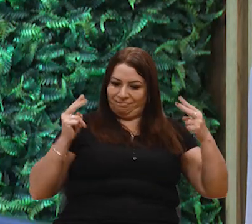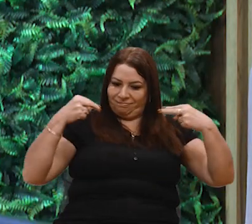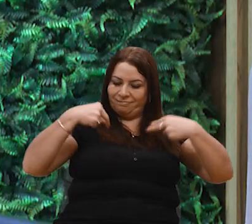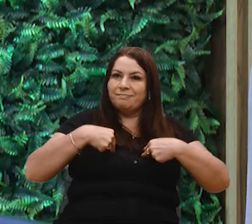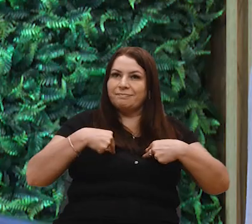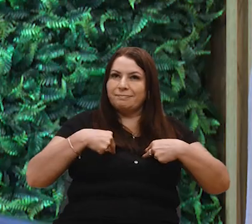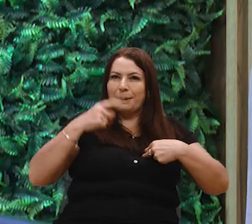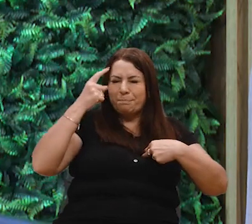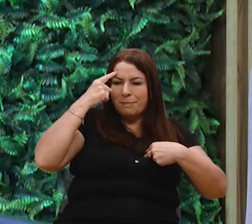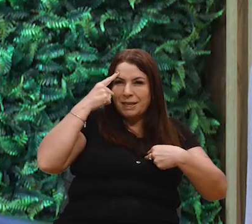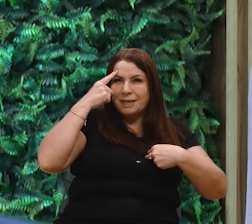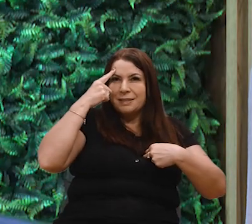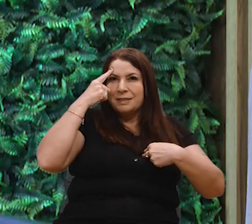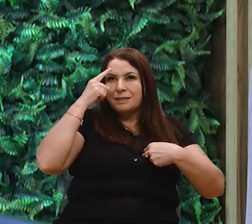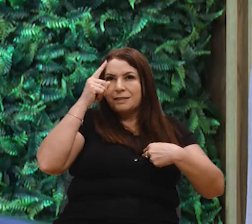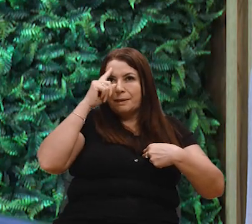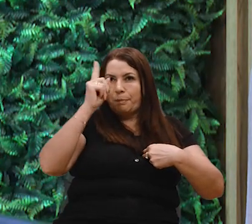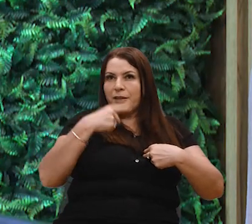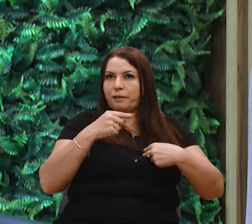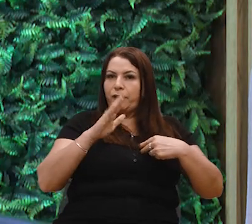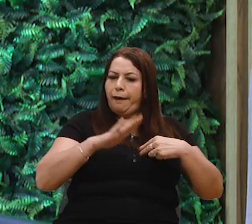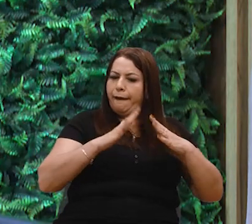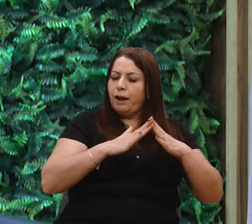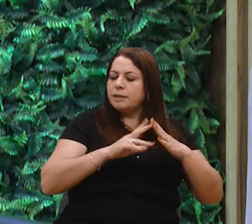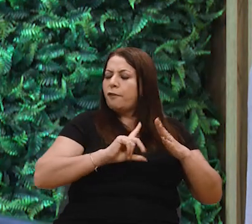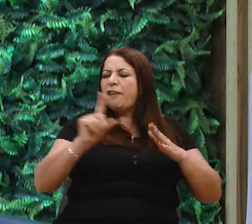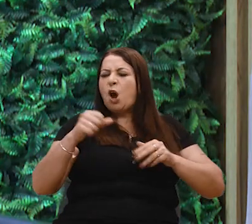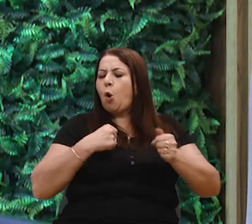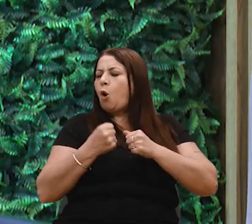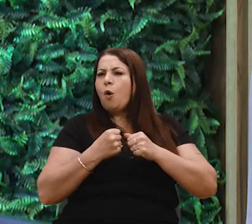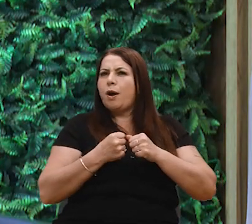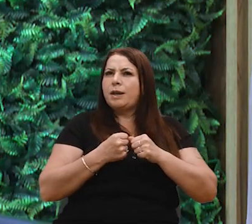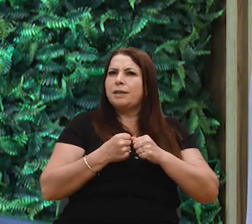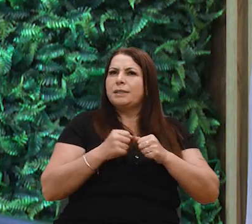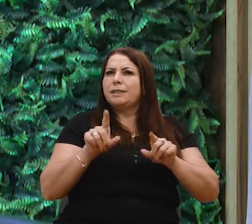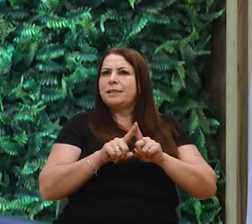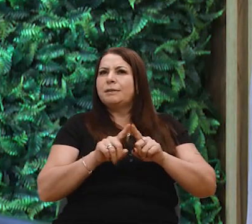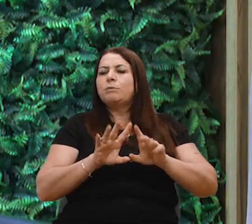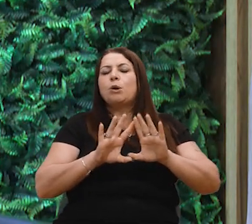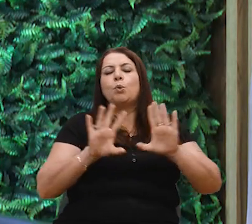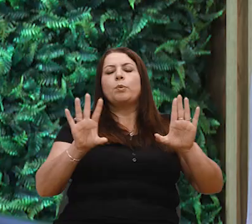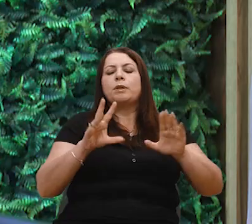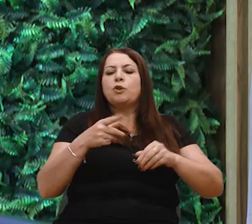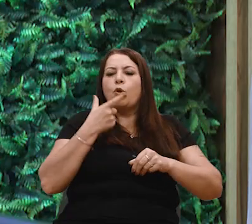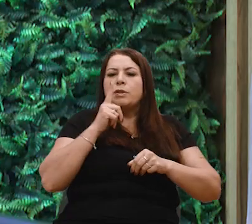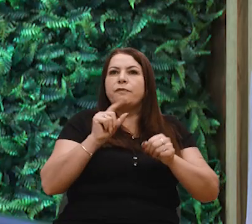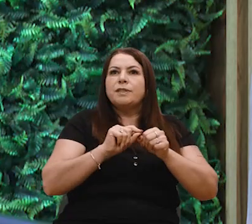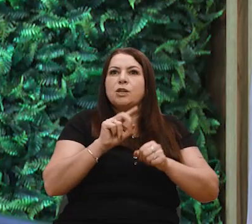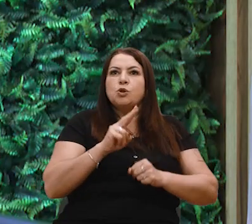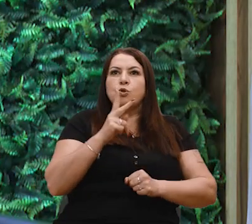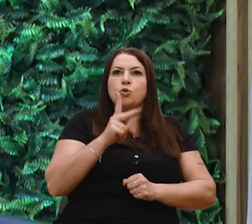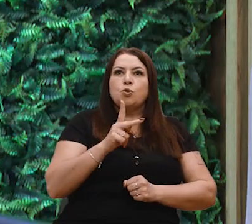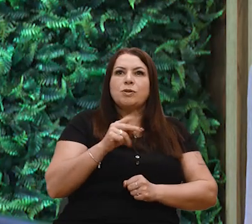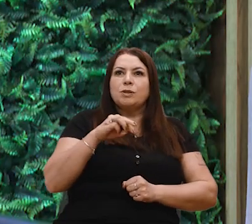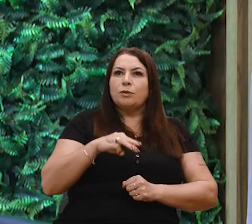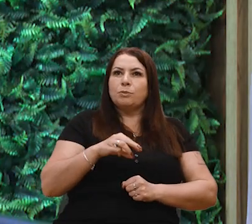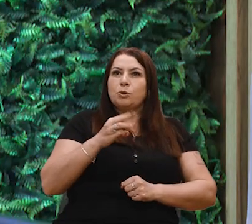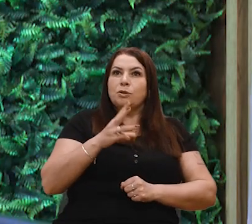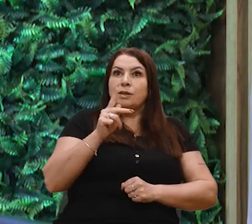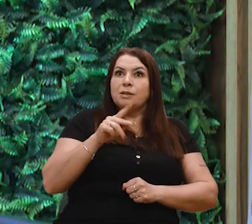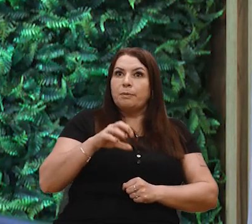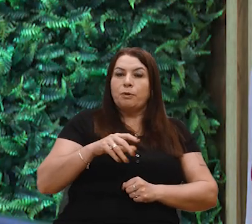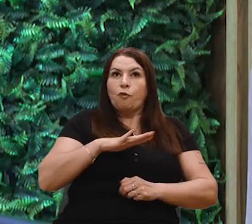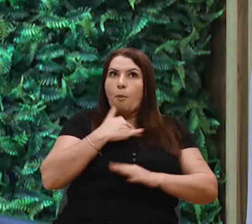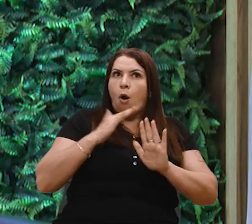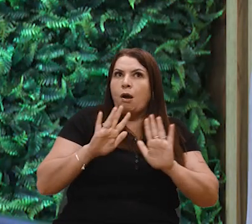mesmo. Vencer a sua cabeça, que manda ficar em casa hoje, que manda não sair para correr. Vencer a sua a cabeça que diz que eu só consigo fazer 2, 3,